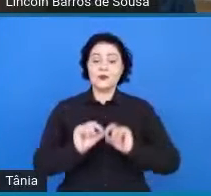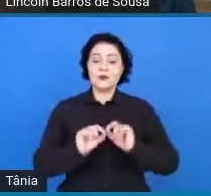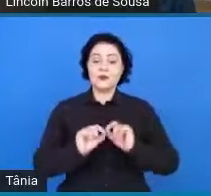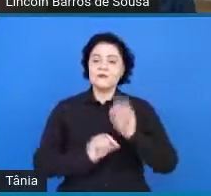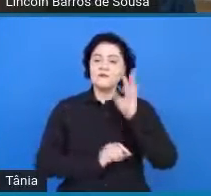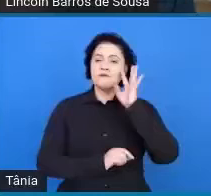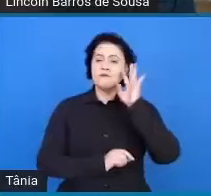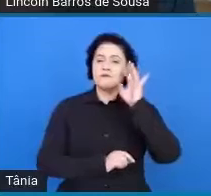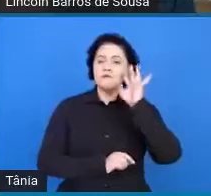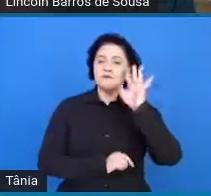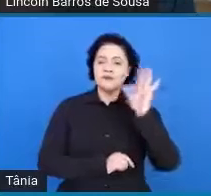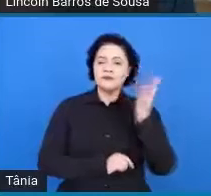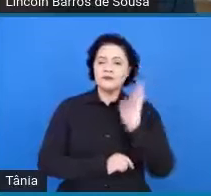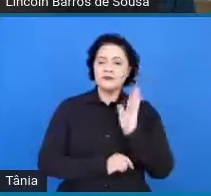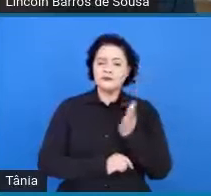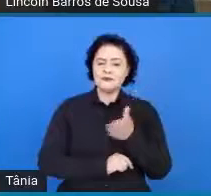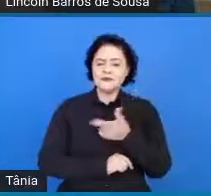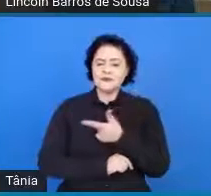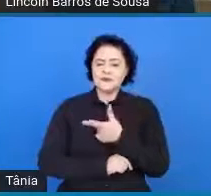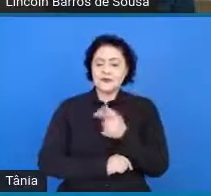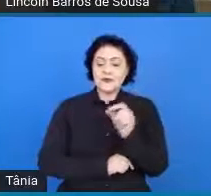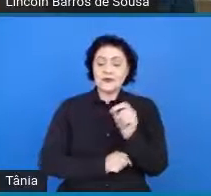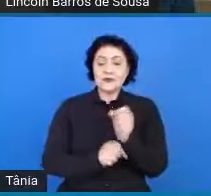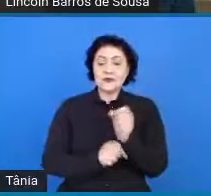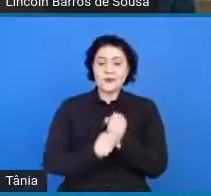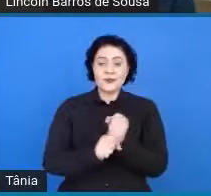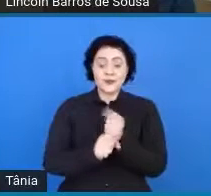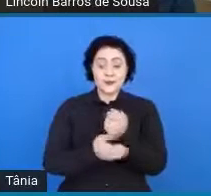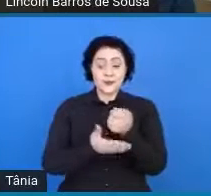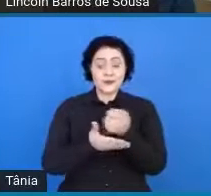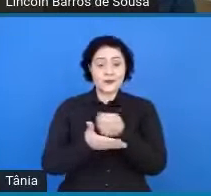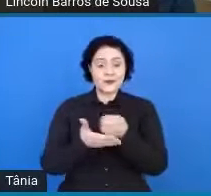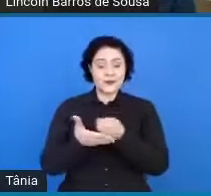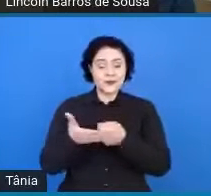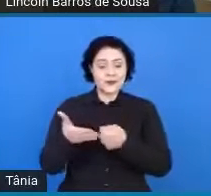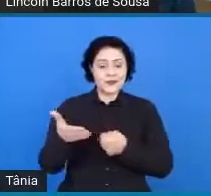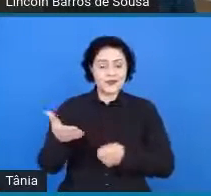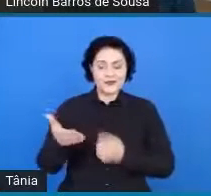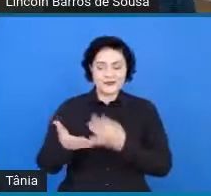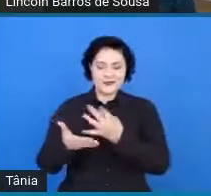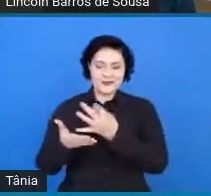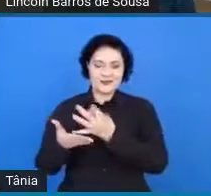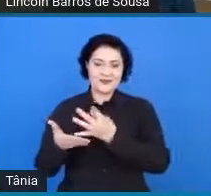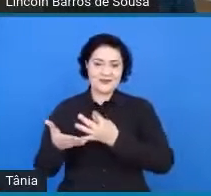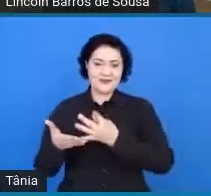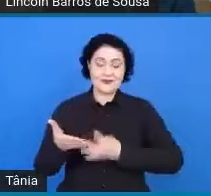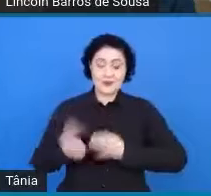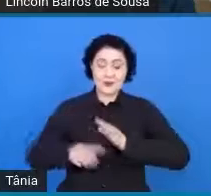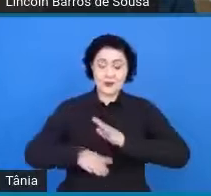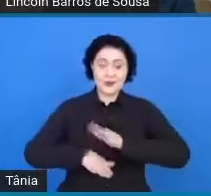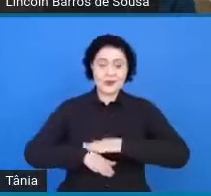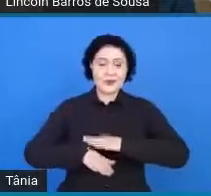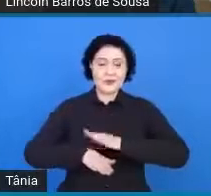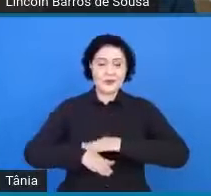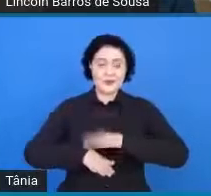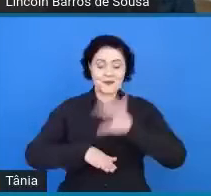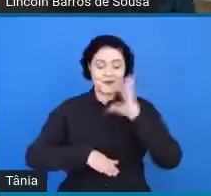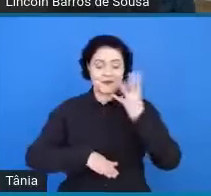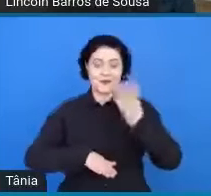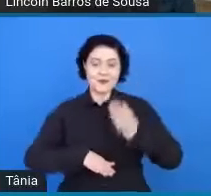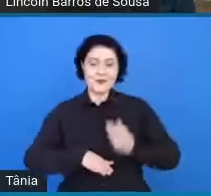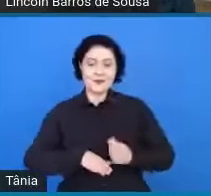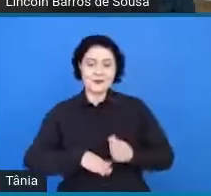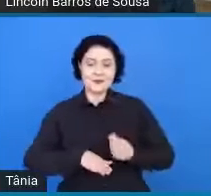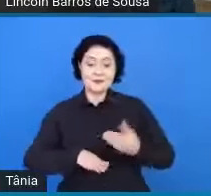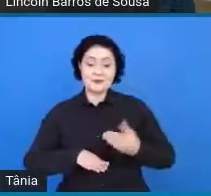imaginamos que estamos a 20 anos mais ou menos escrevendo os textos do Momento Espírita fazendo parte dessa